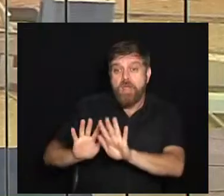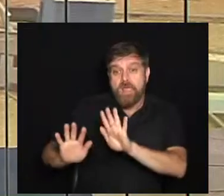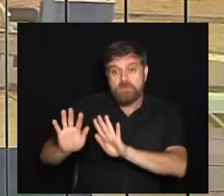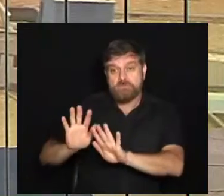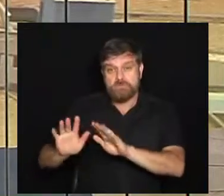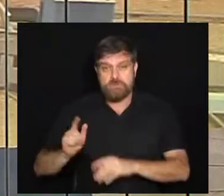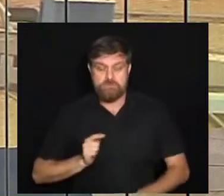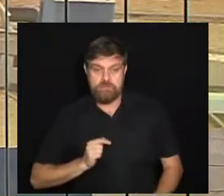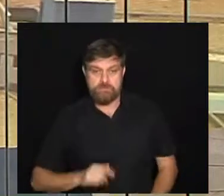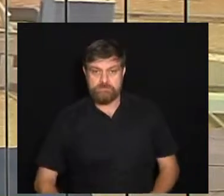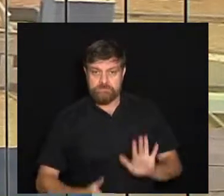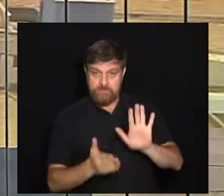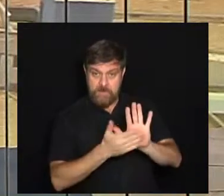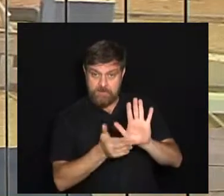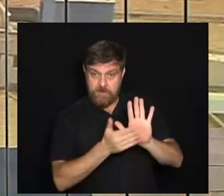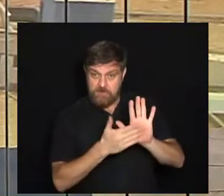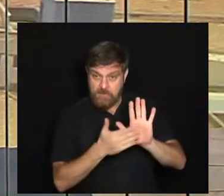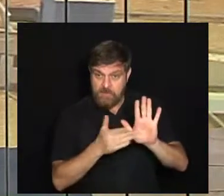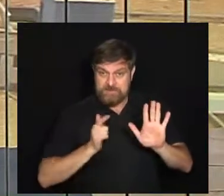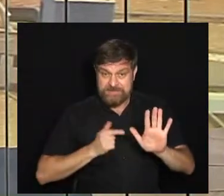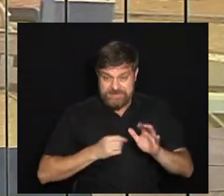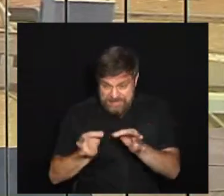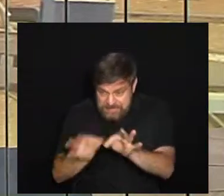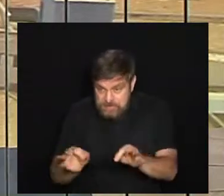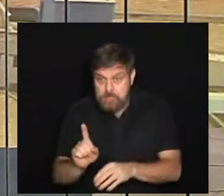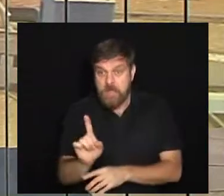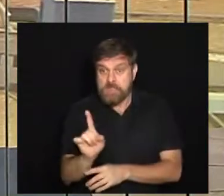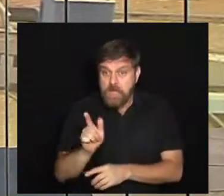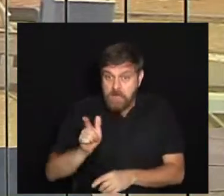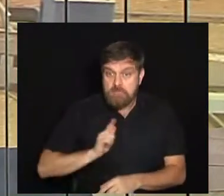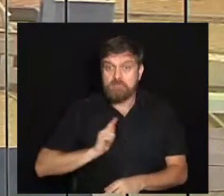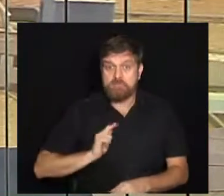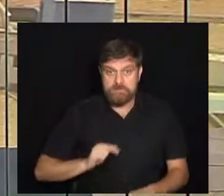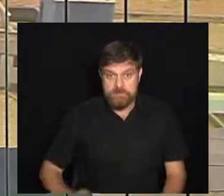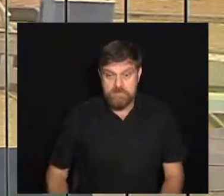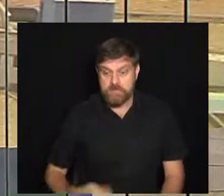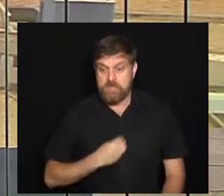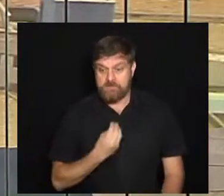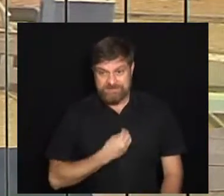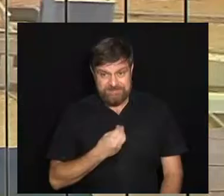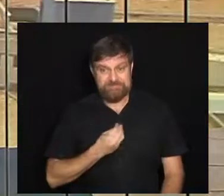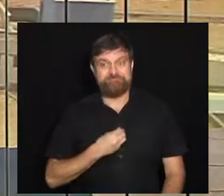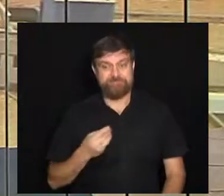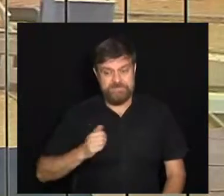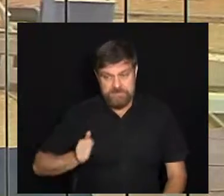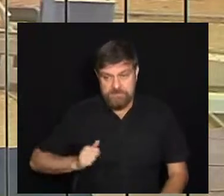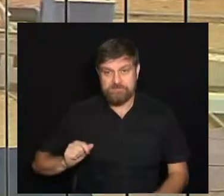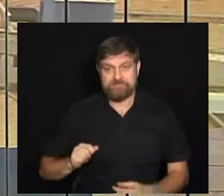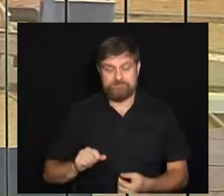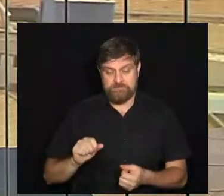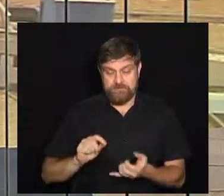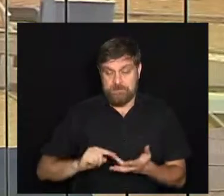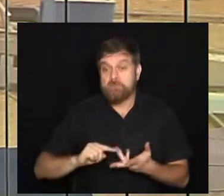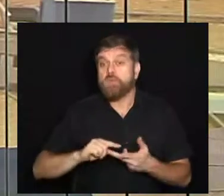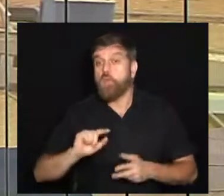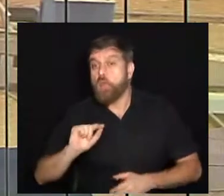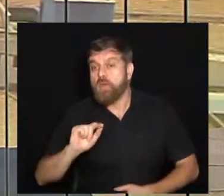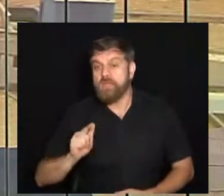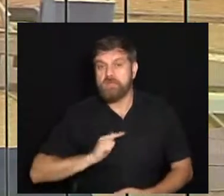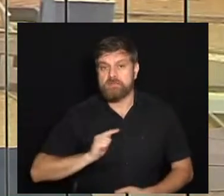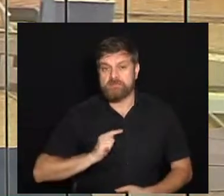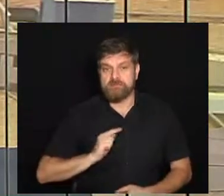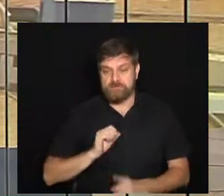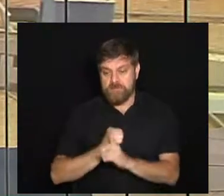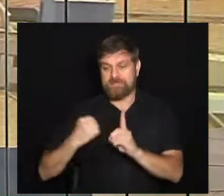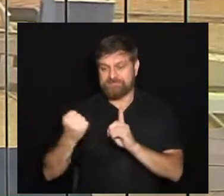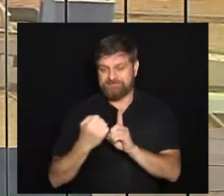que as medidas que estão sendo propostas com medidas de precaução são medidas simples ela só medida de alto impacto na nossa vida elas incluem a redução do